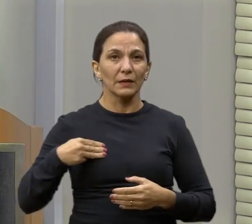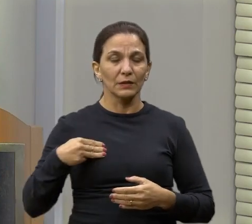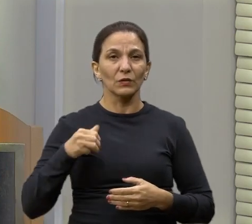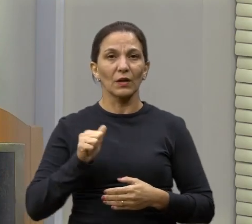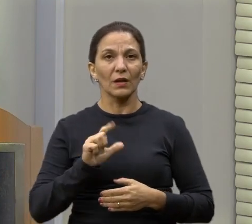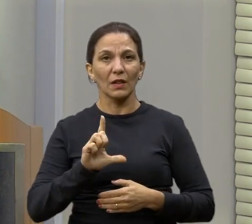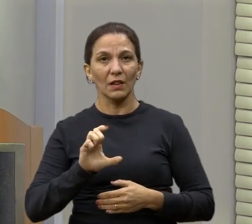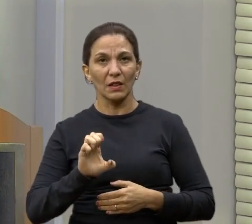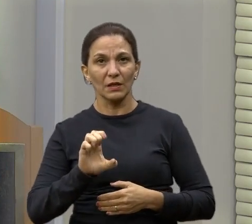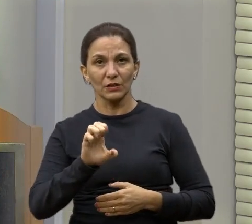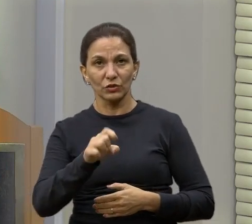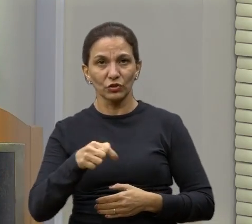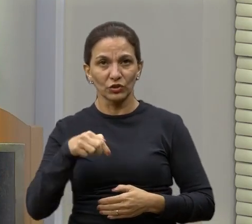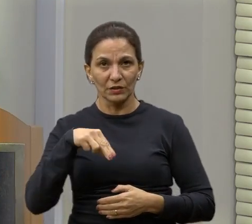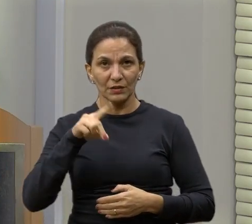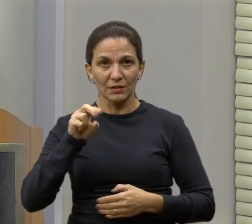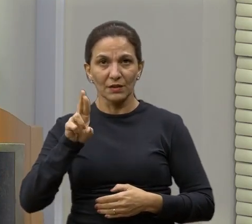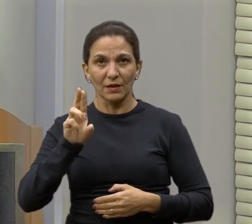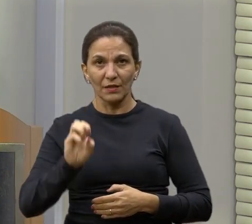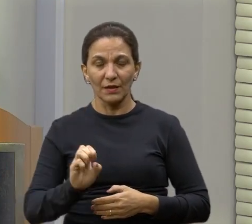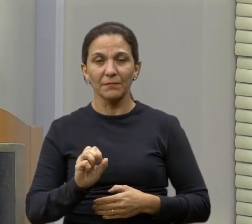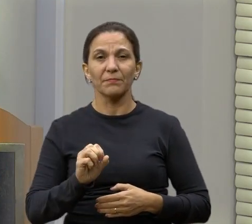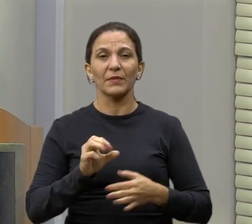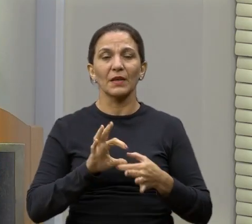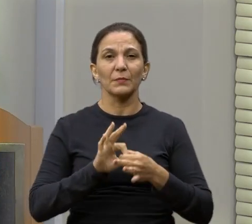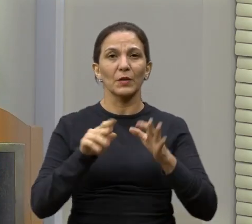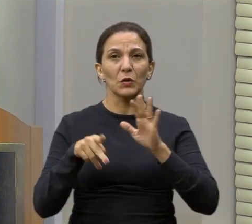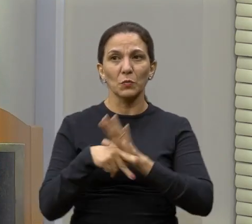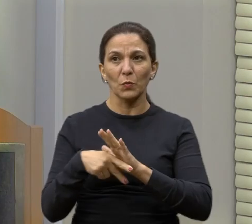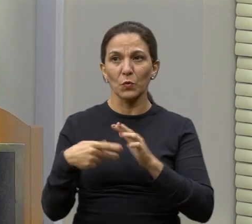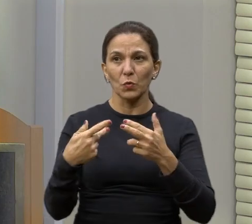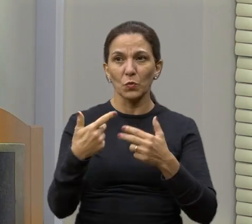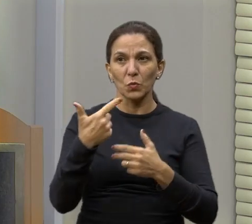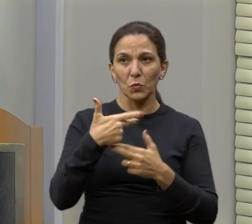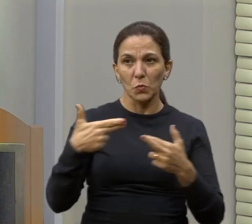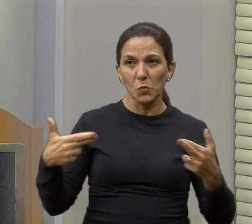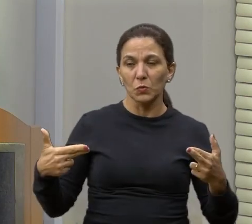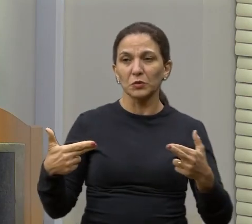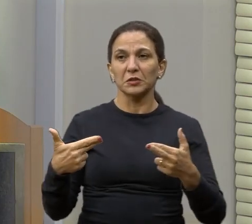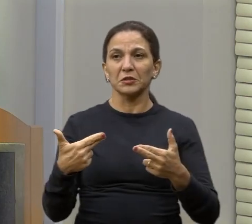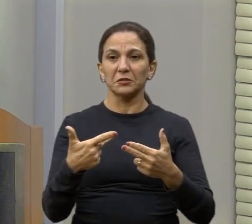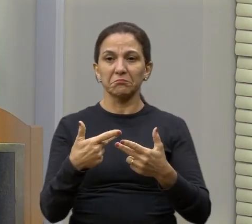manda prender, julga, não concede habeas corpus no STF, não permite